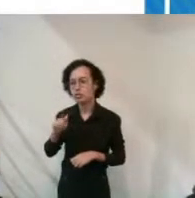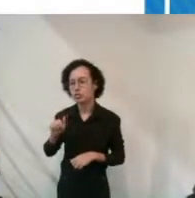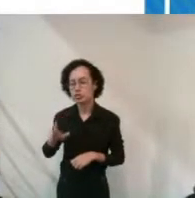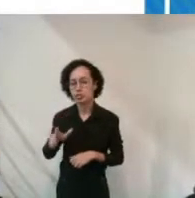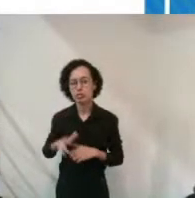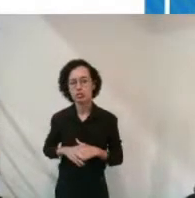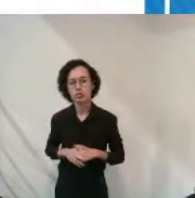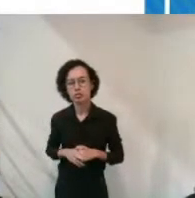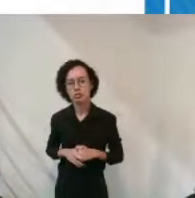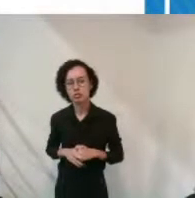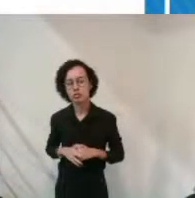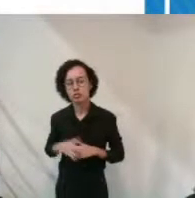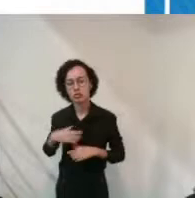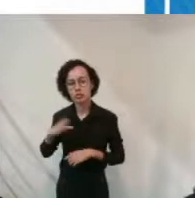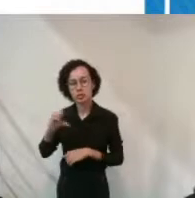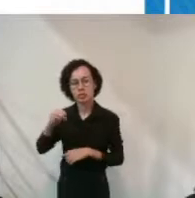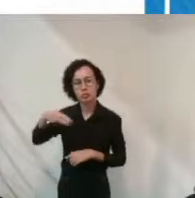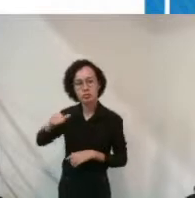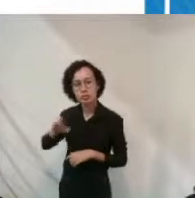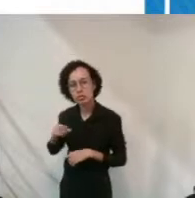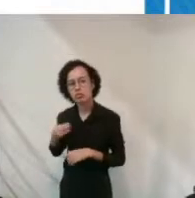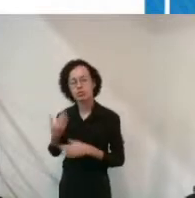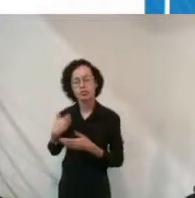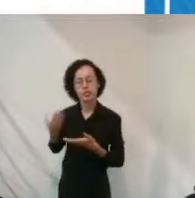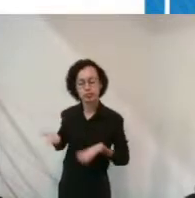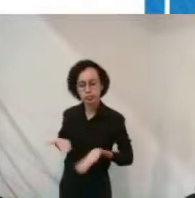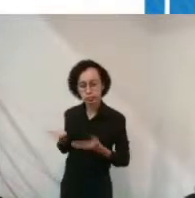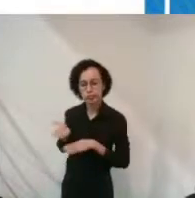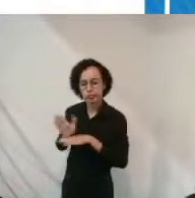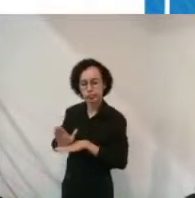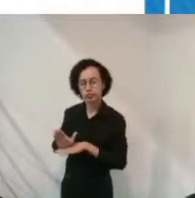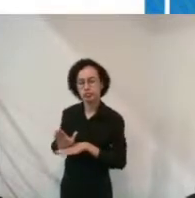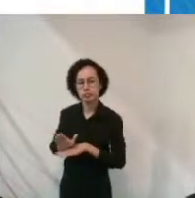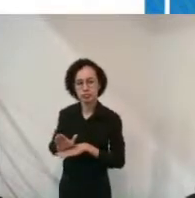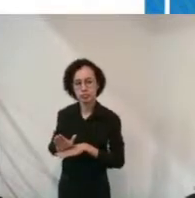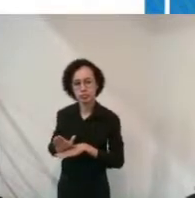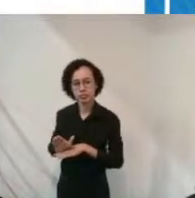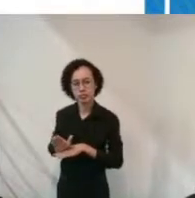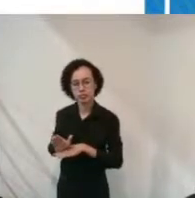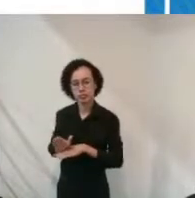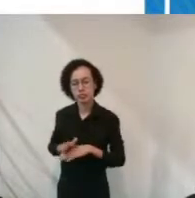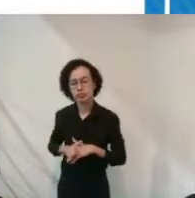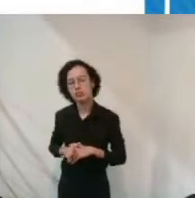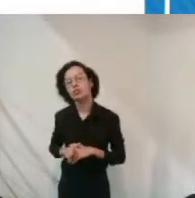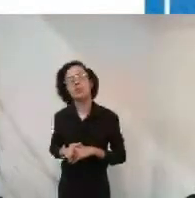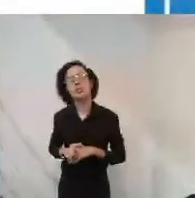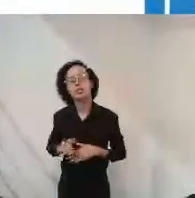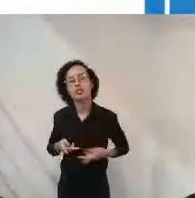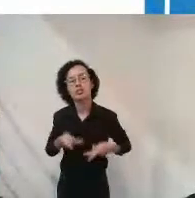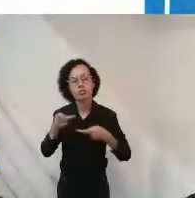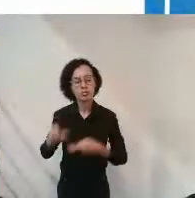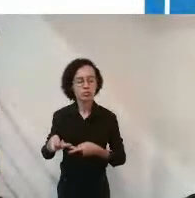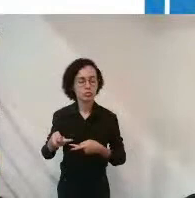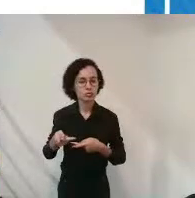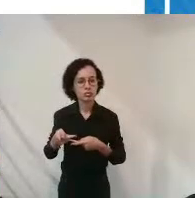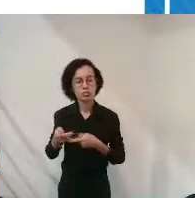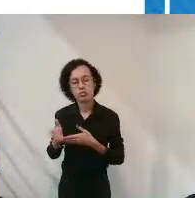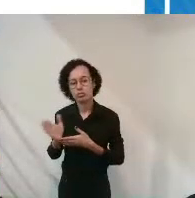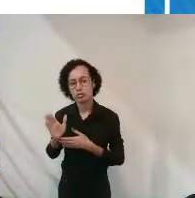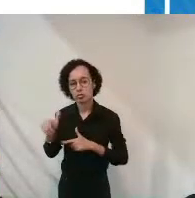A minha comarca ela foi beneficiada, eu posso assim dizer, pela visita e pelo